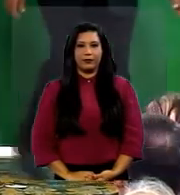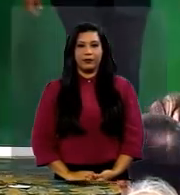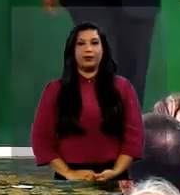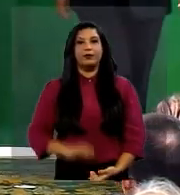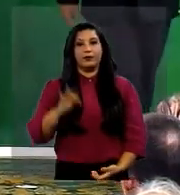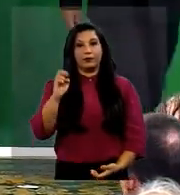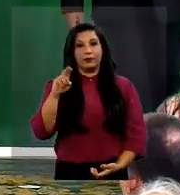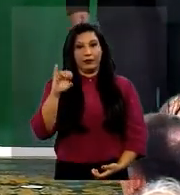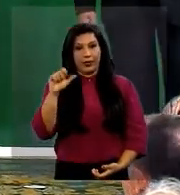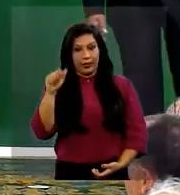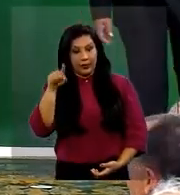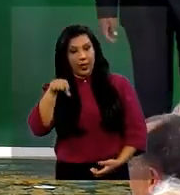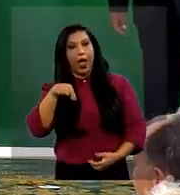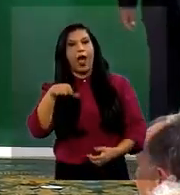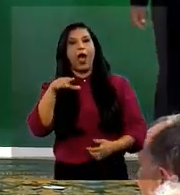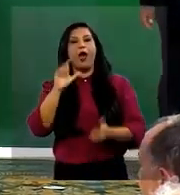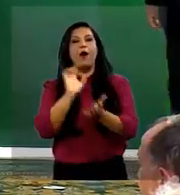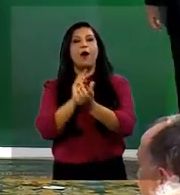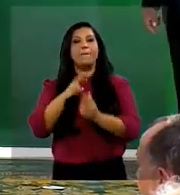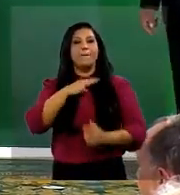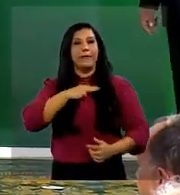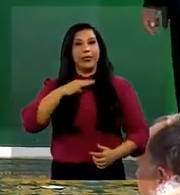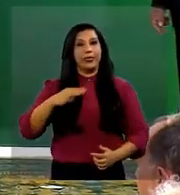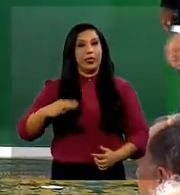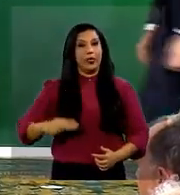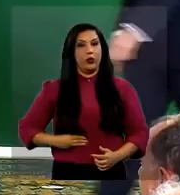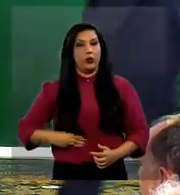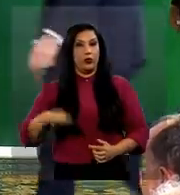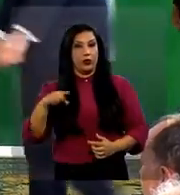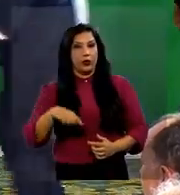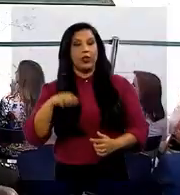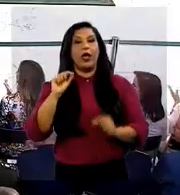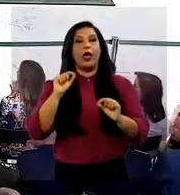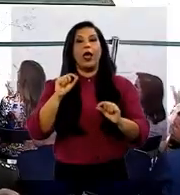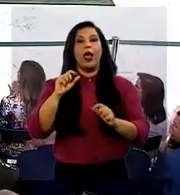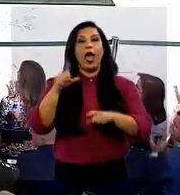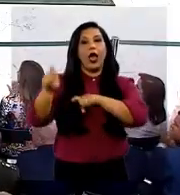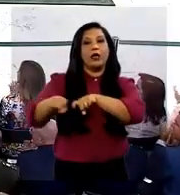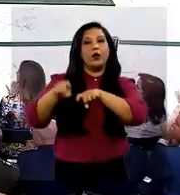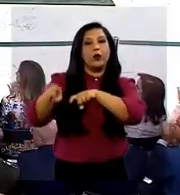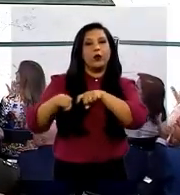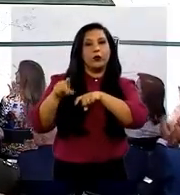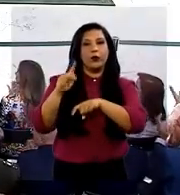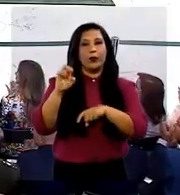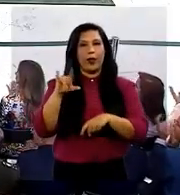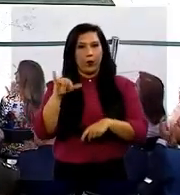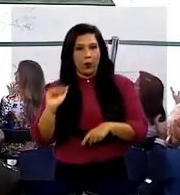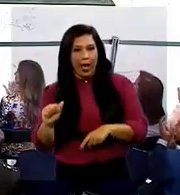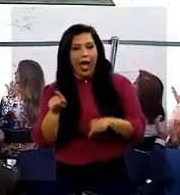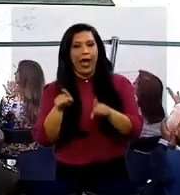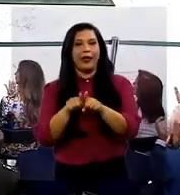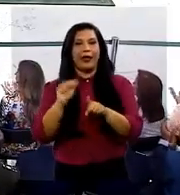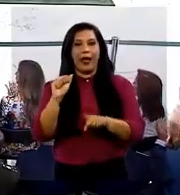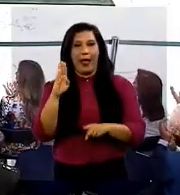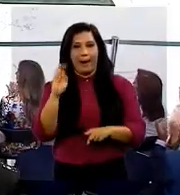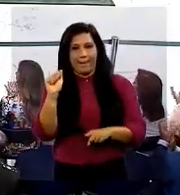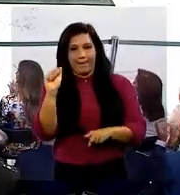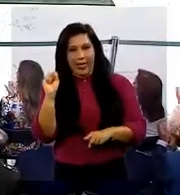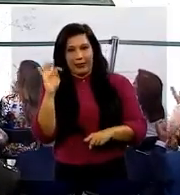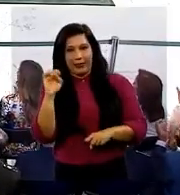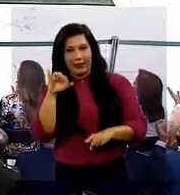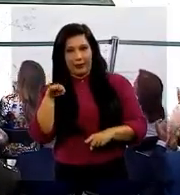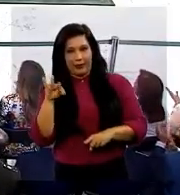Tereza Cristina Corrêa da Costa Dias, Ministra de Estado da Agricultura, Pecuária e Abastecimento.